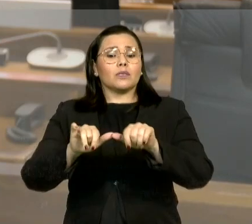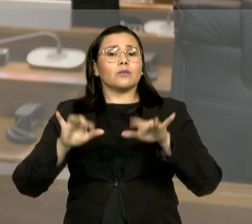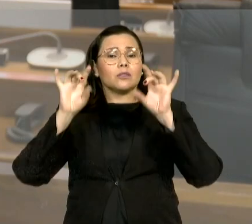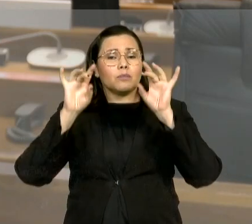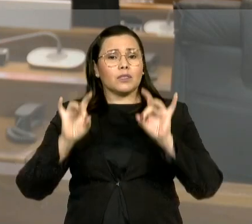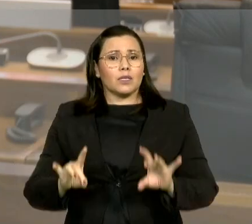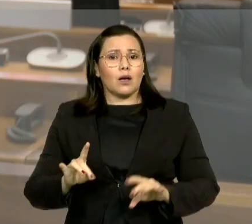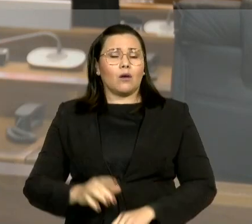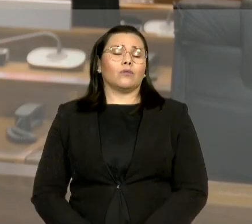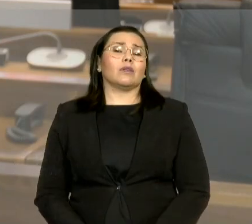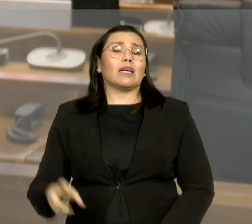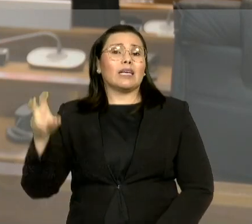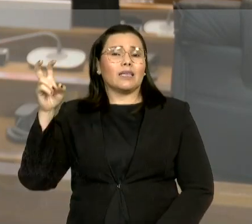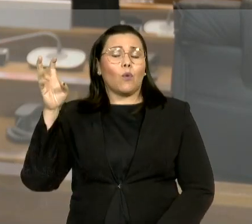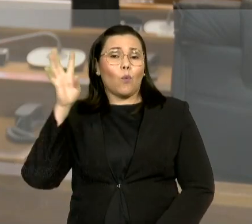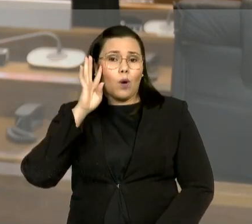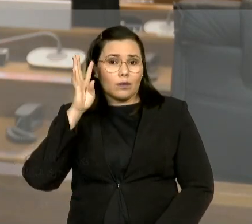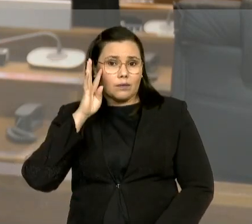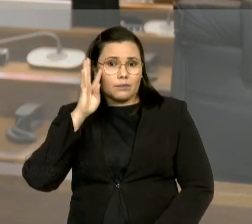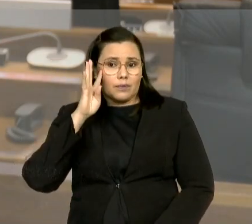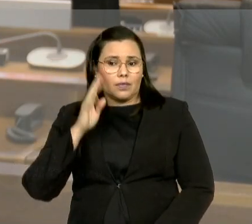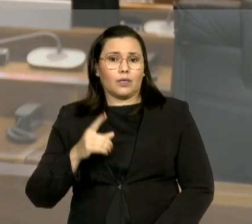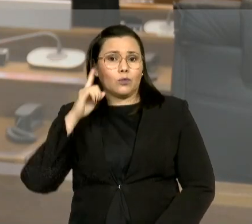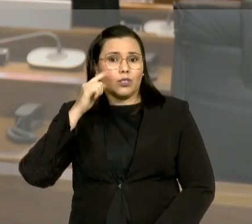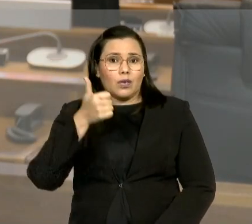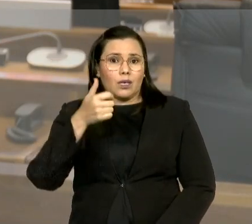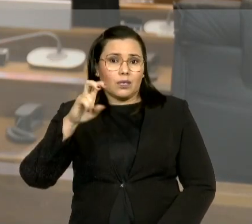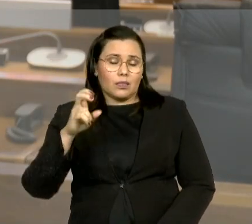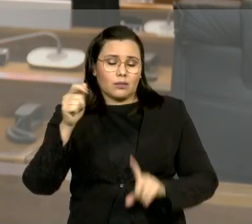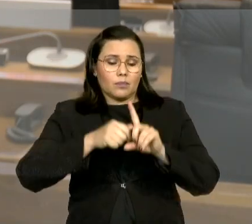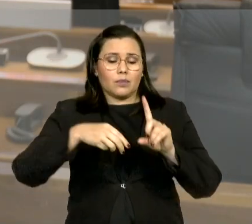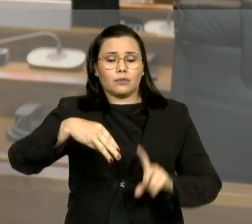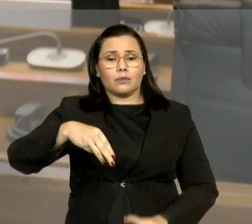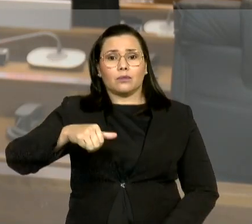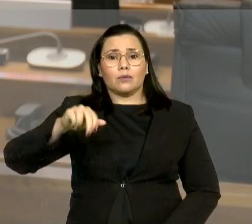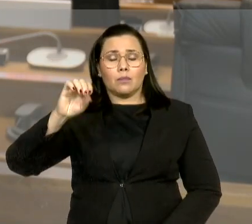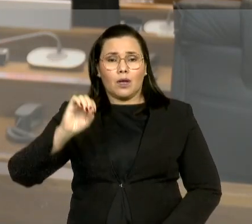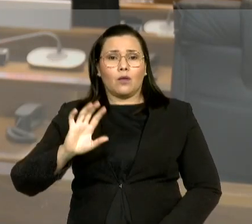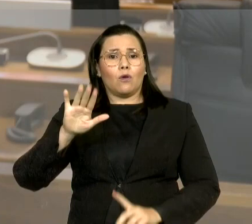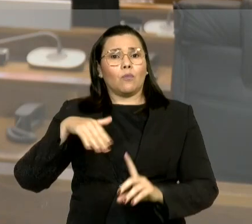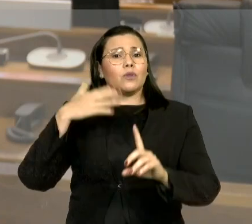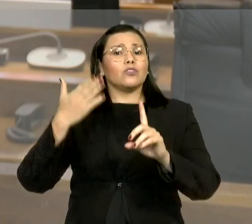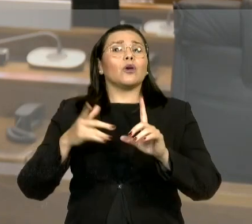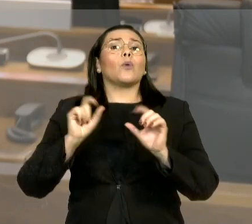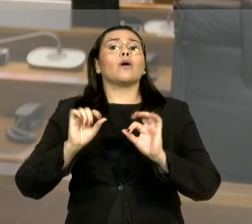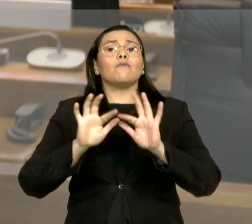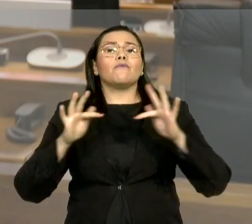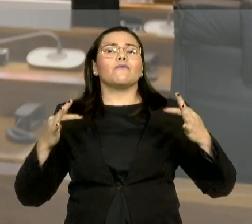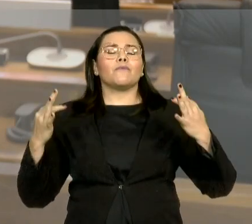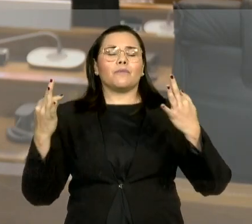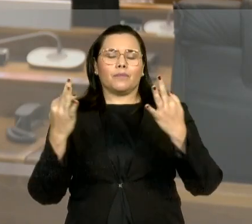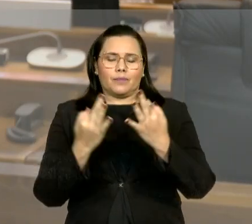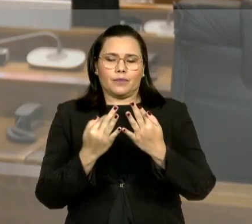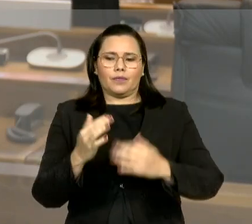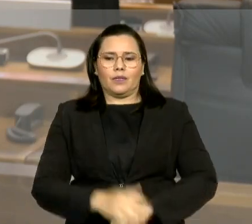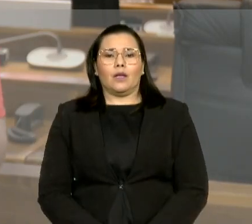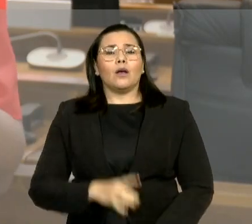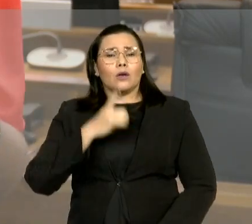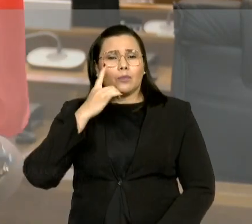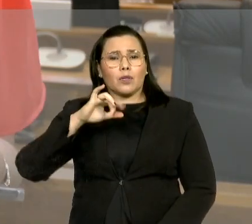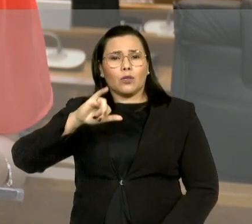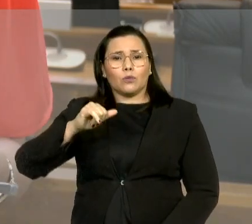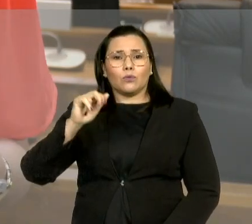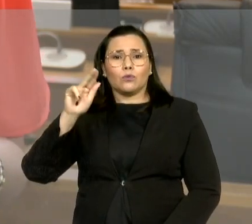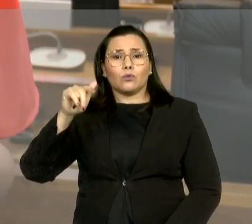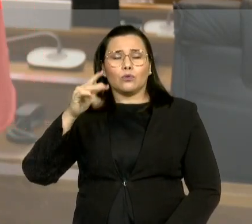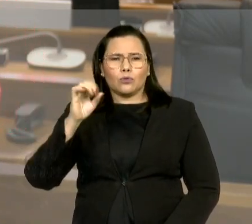na próxima quarta-feira, dia 15 de maio, em homenagem ao Dia da Família. O deputado Júlio Mendonça falou sobre os